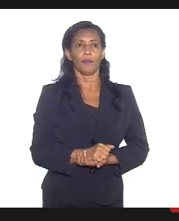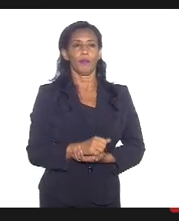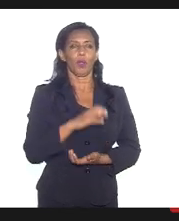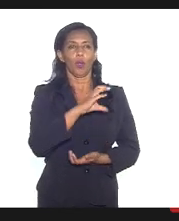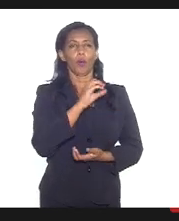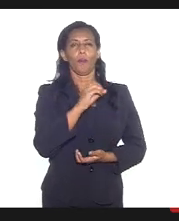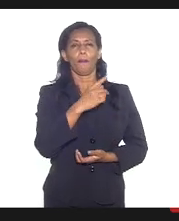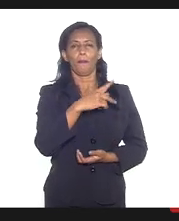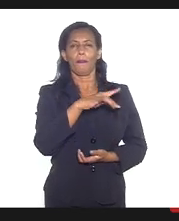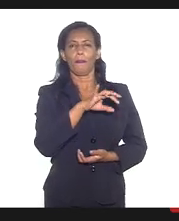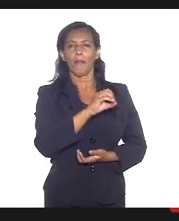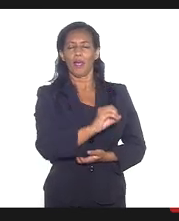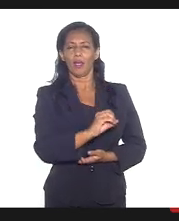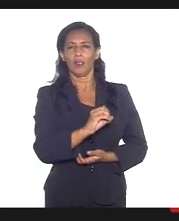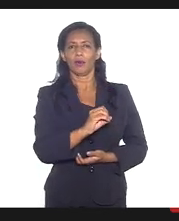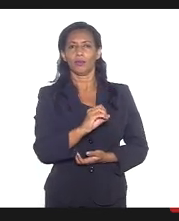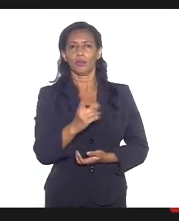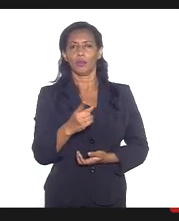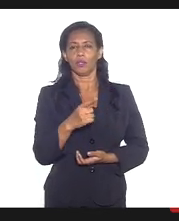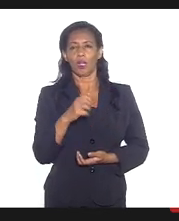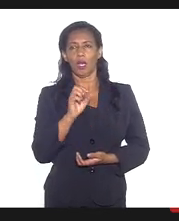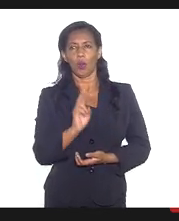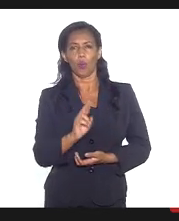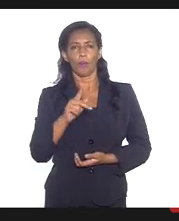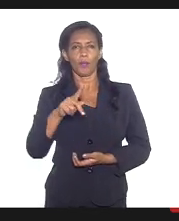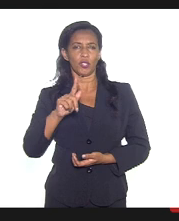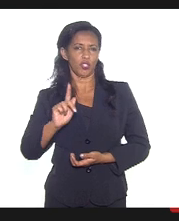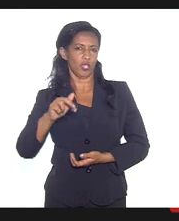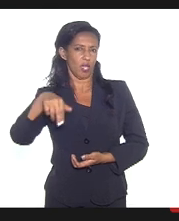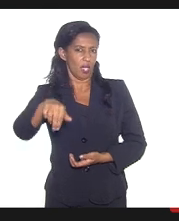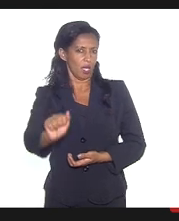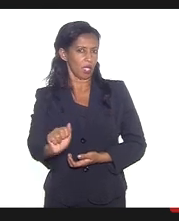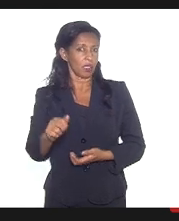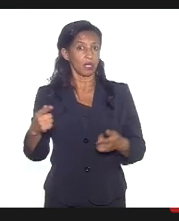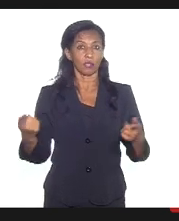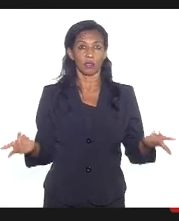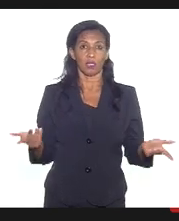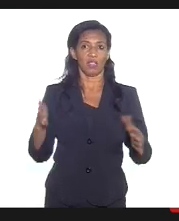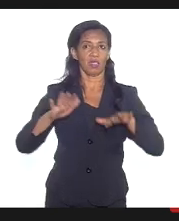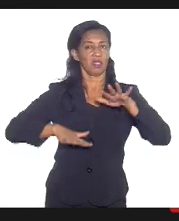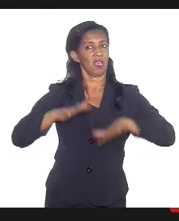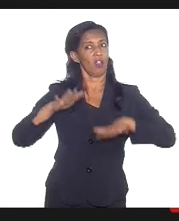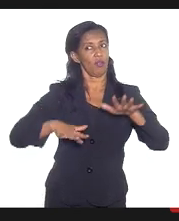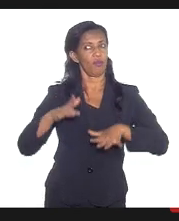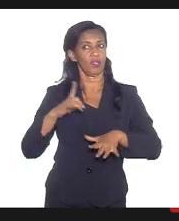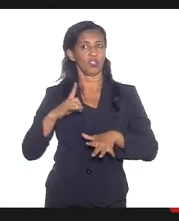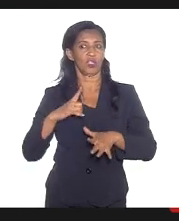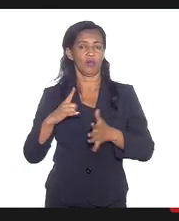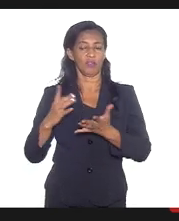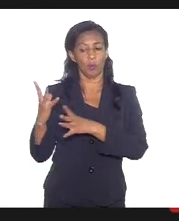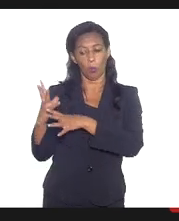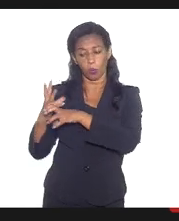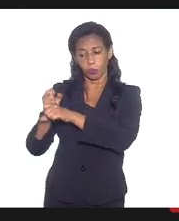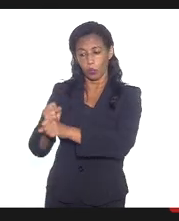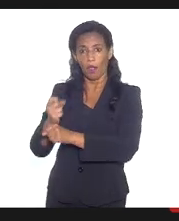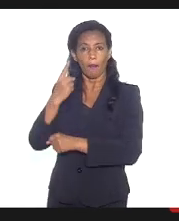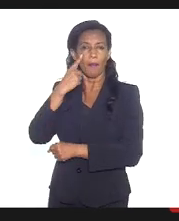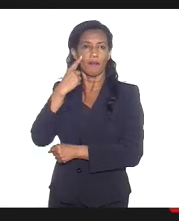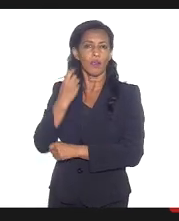tributação definitiva, né, na UPGN, é, isso talvez a gente teria que fazer uma conta para ver quanto é